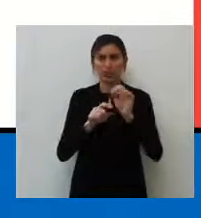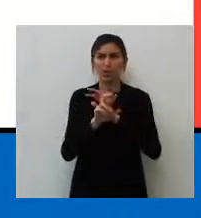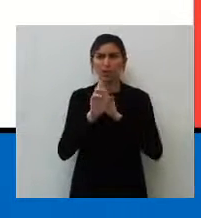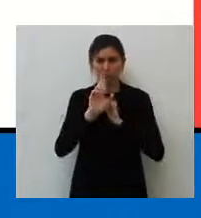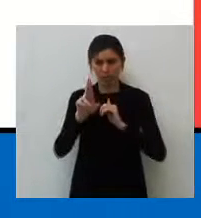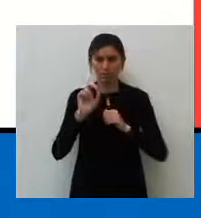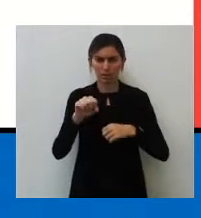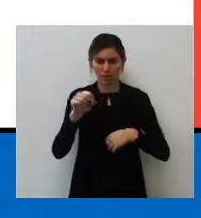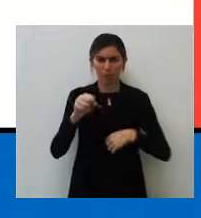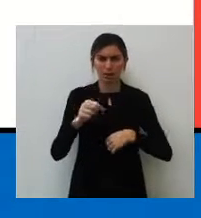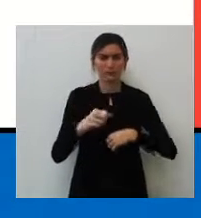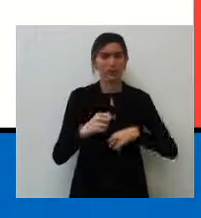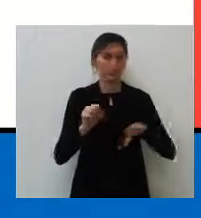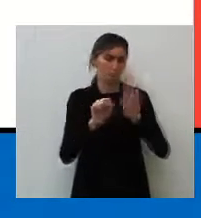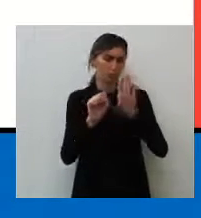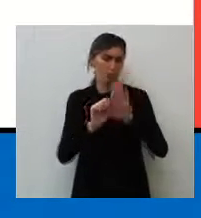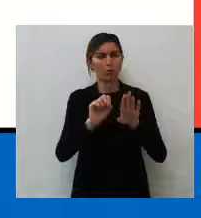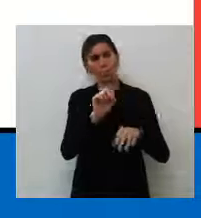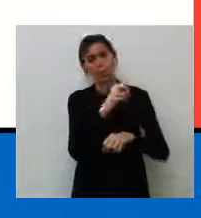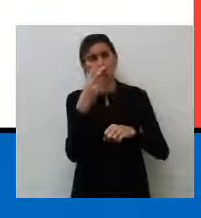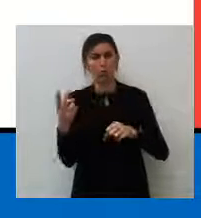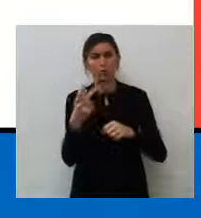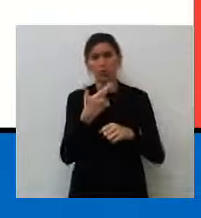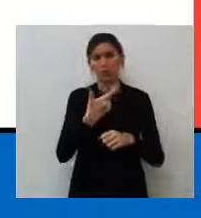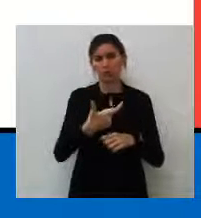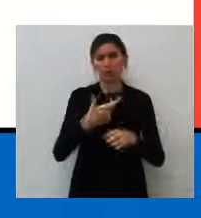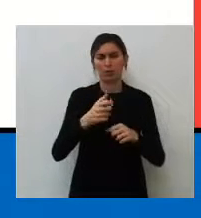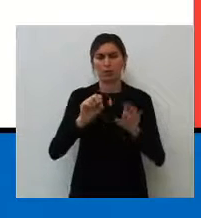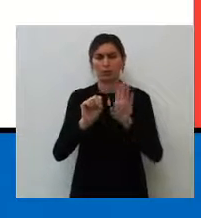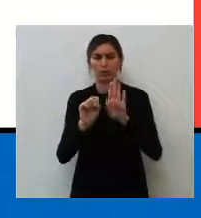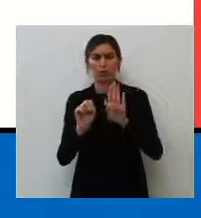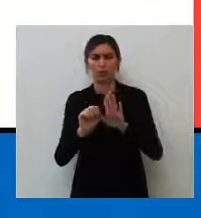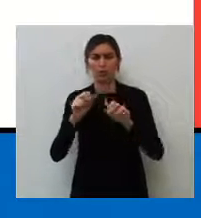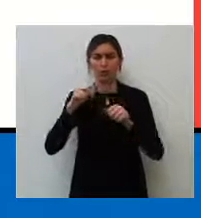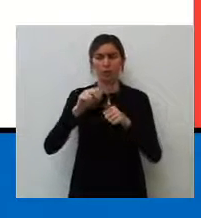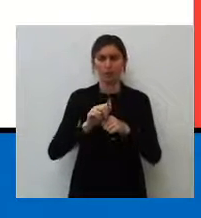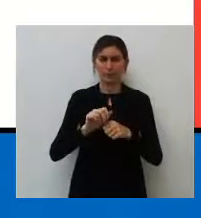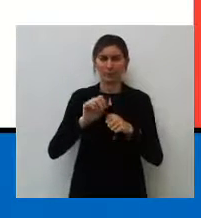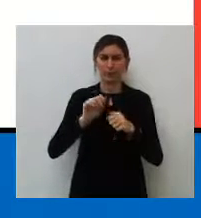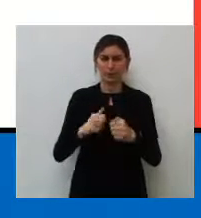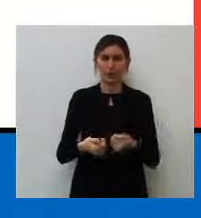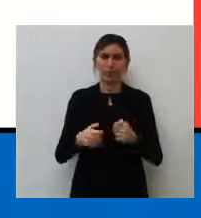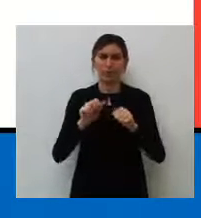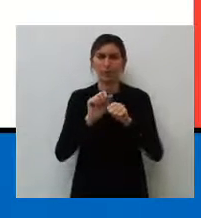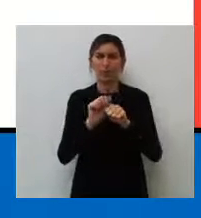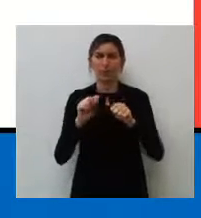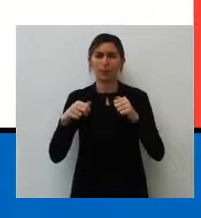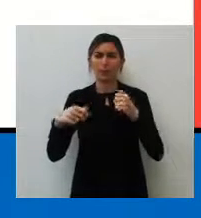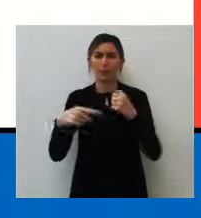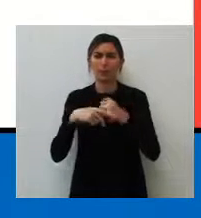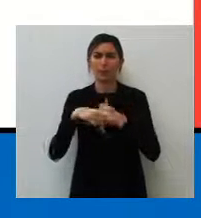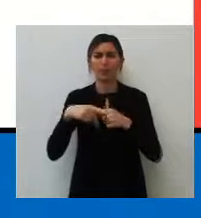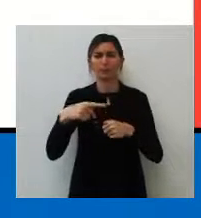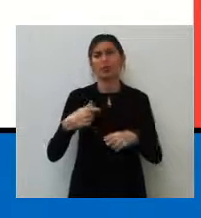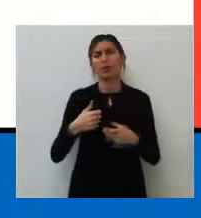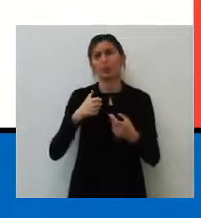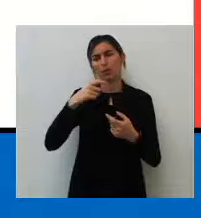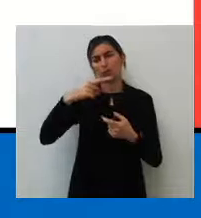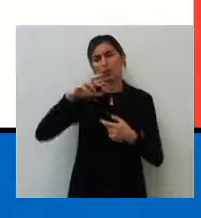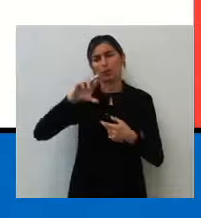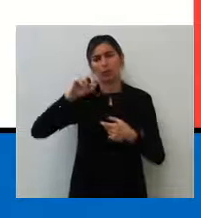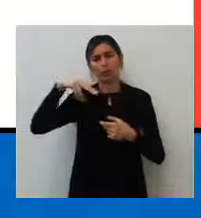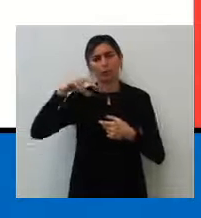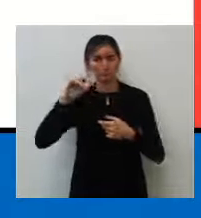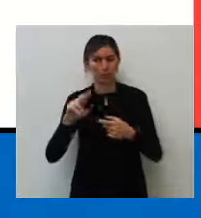sua pergunta é sim tá ou substantivo ou uma classe gramatical substantivo ou pronome por exemplo tá bom boa tarde meu nome é